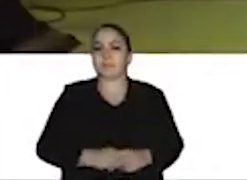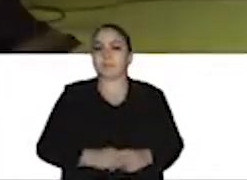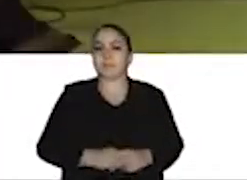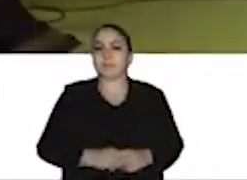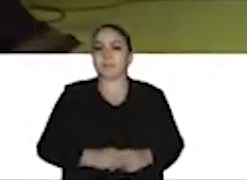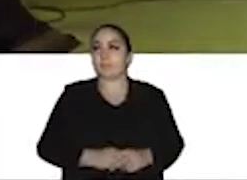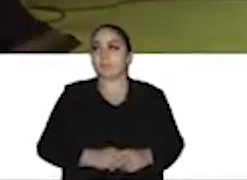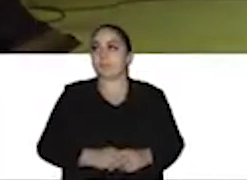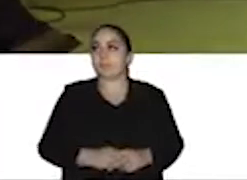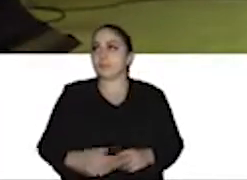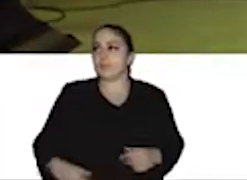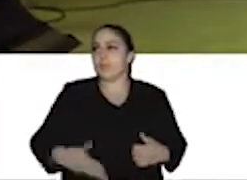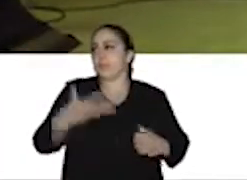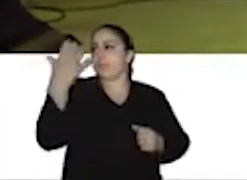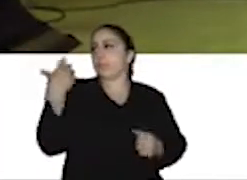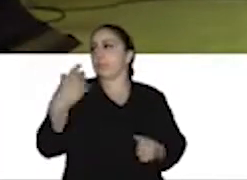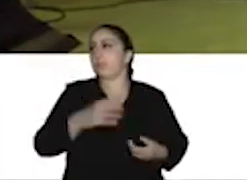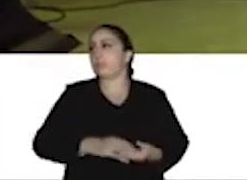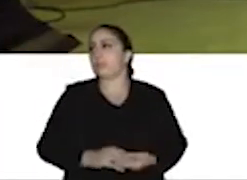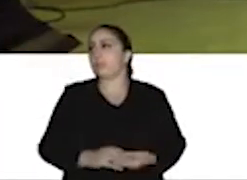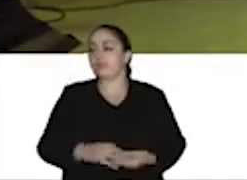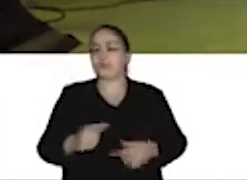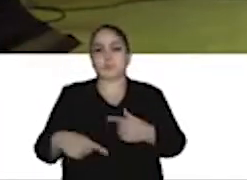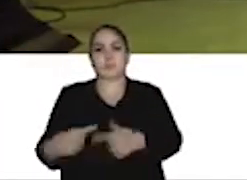Hueso en la taba.